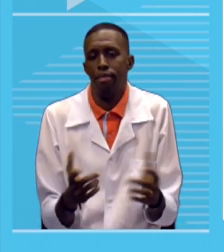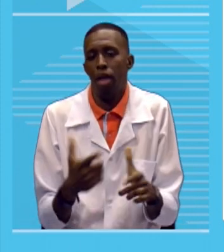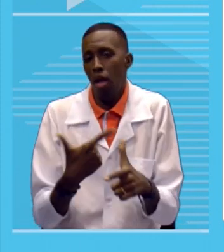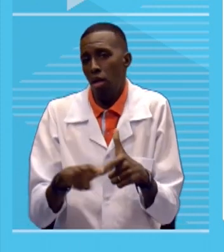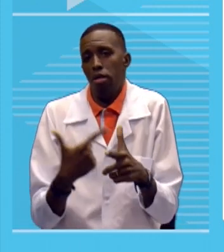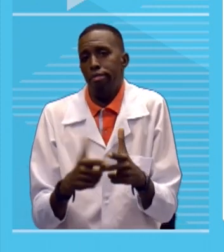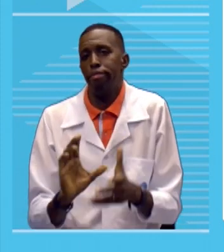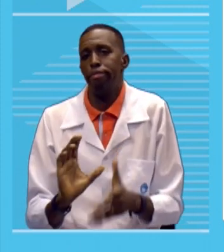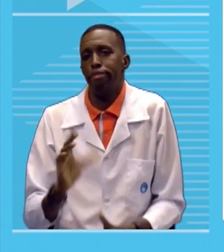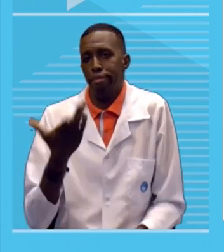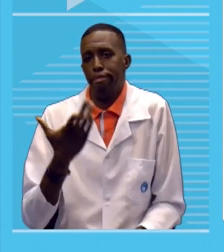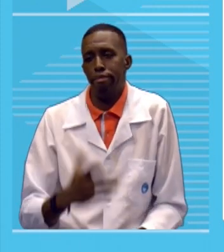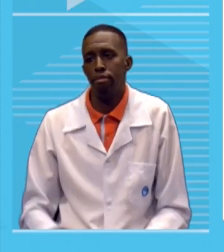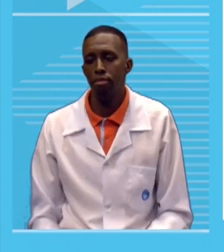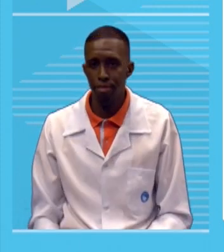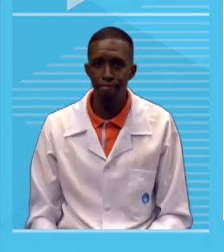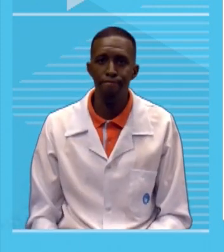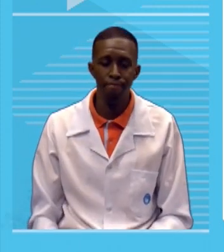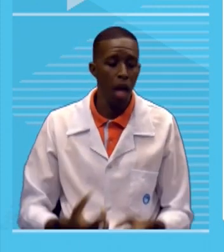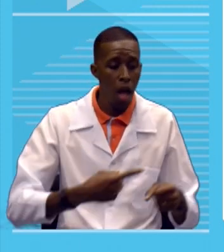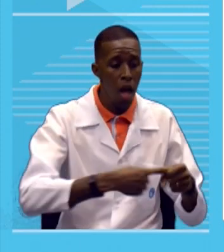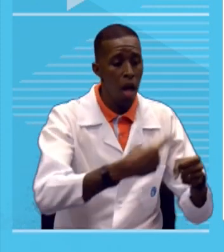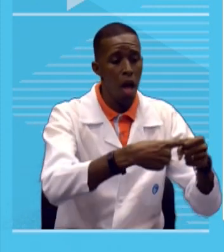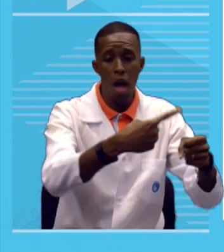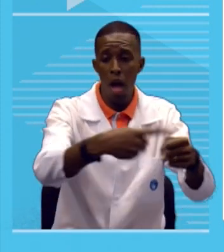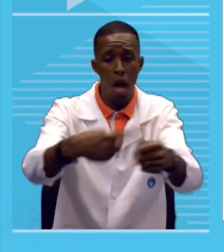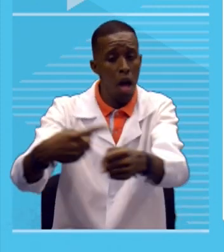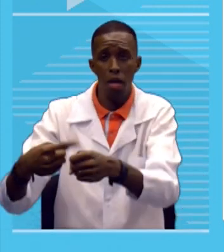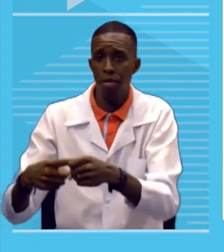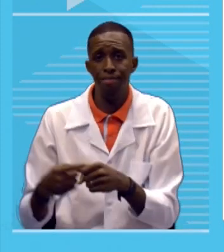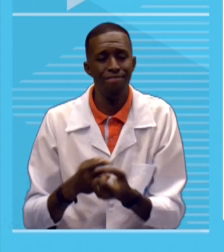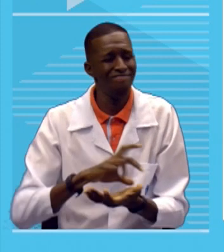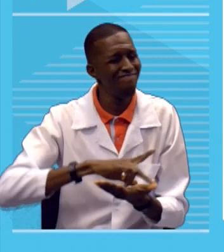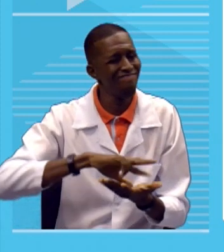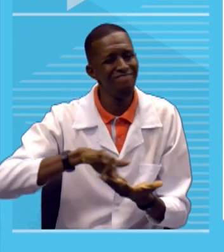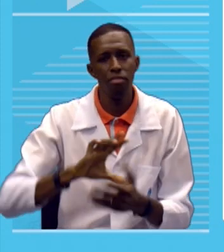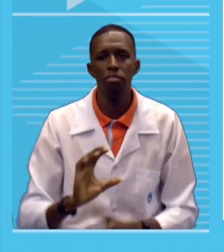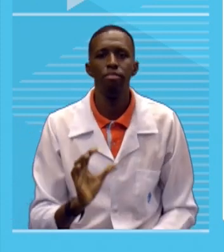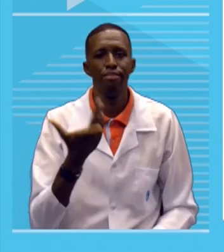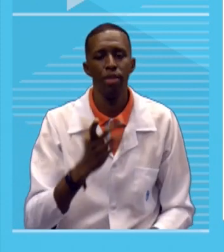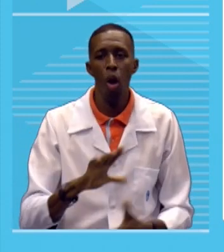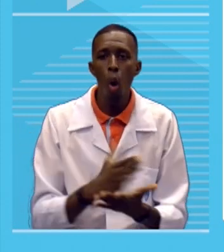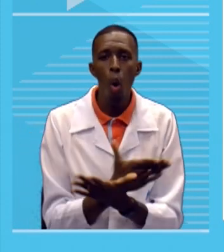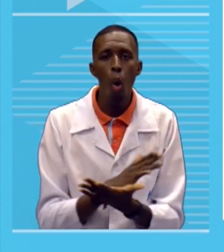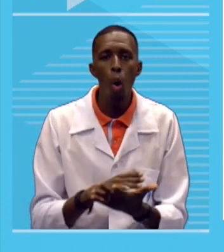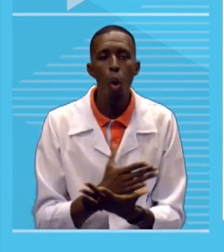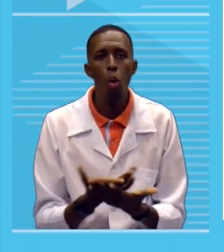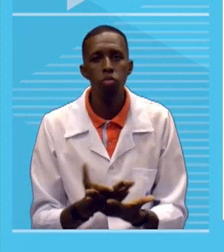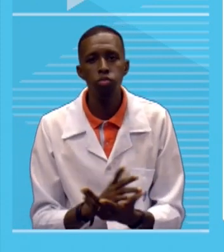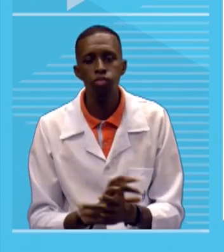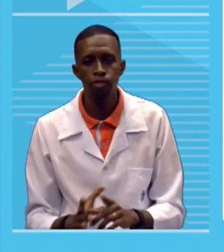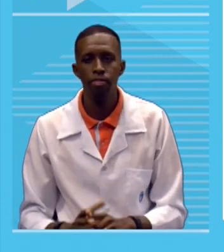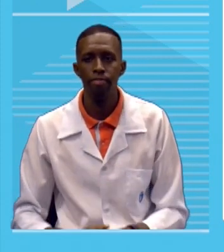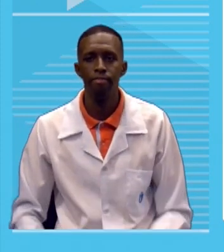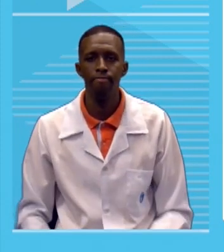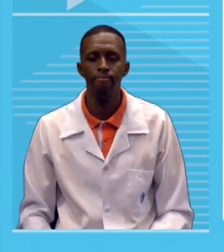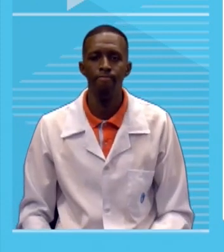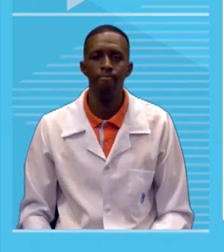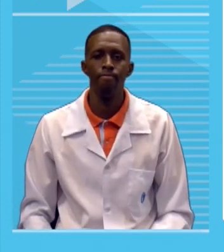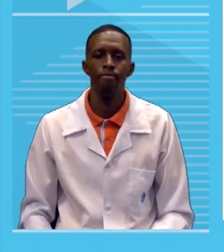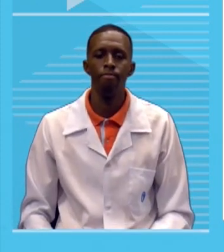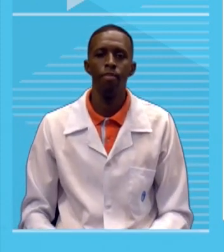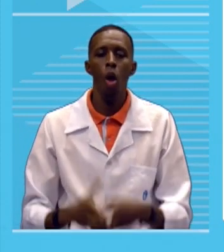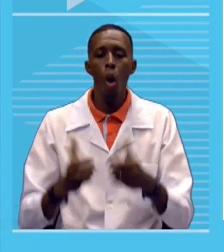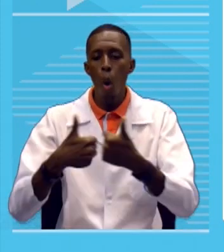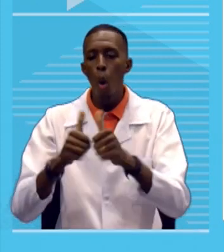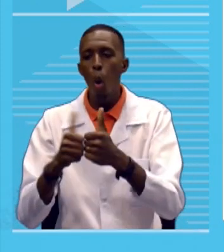uma cobrança, né? A gente tem pessoas que ficam até 2 horas na parada de ônibus, esperando ônibus para as universidades